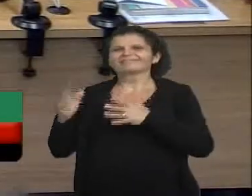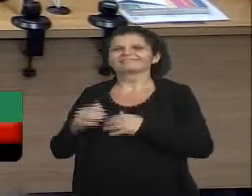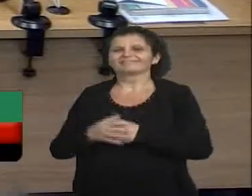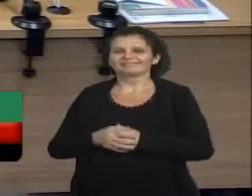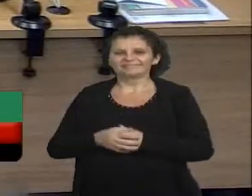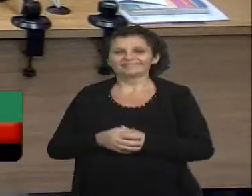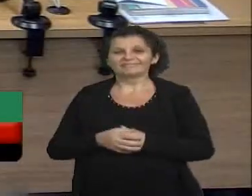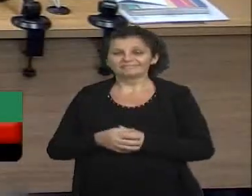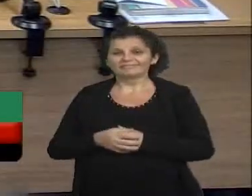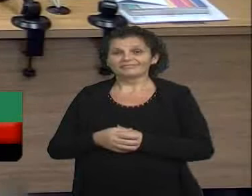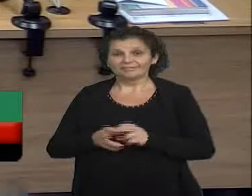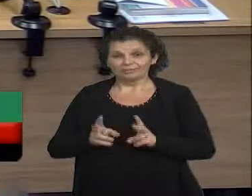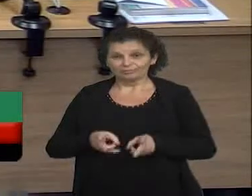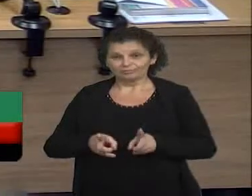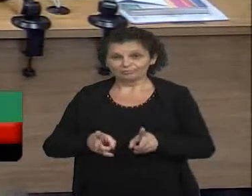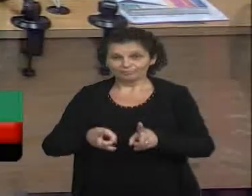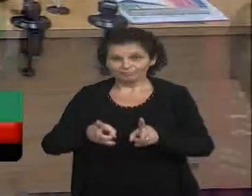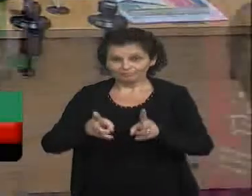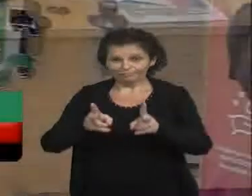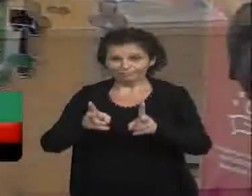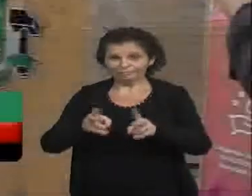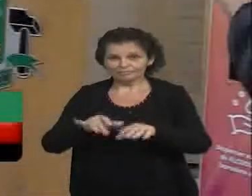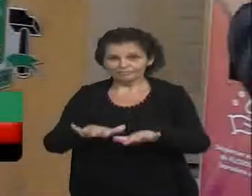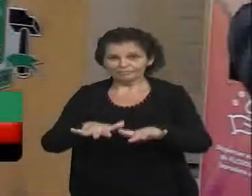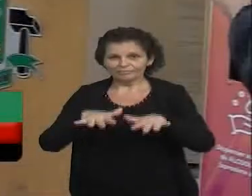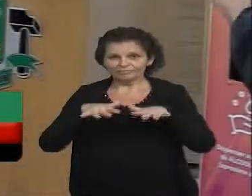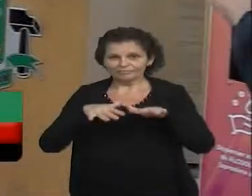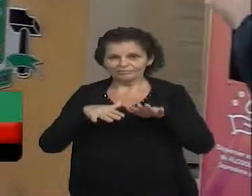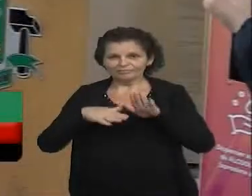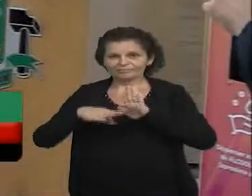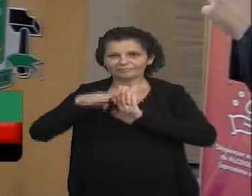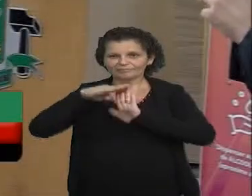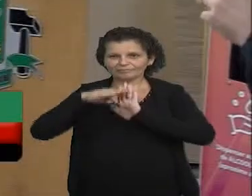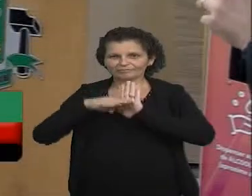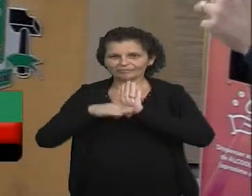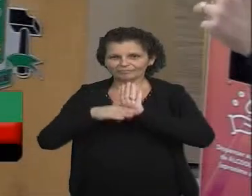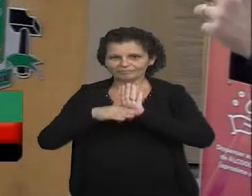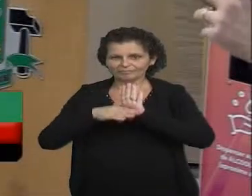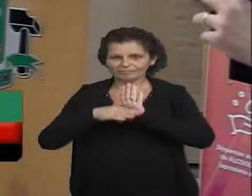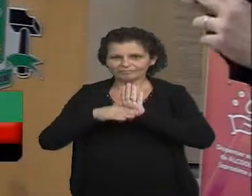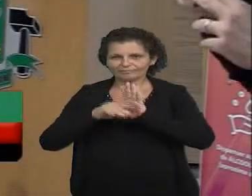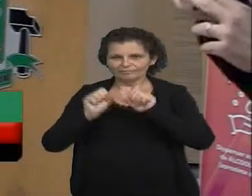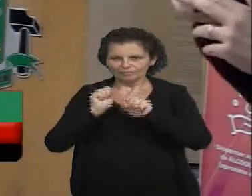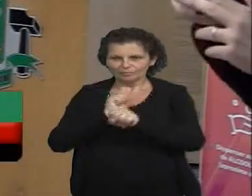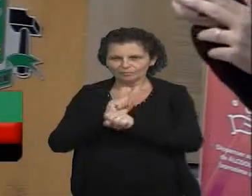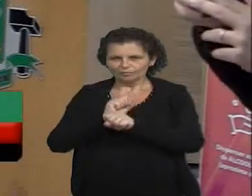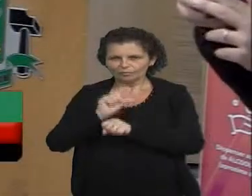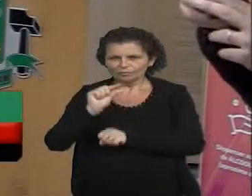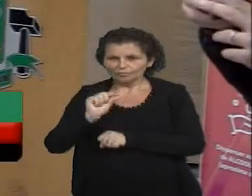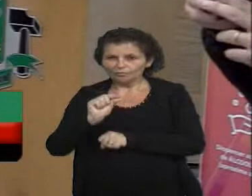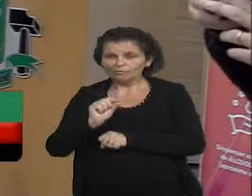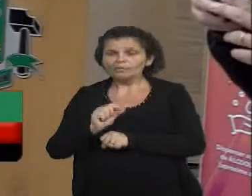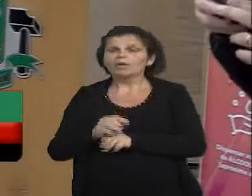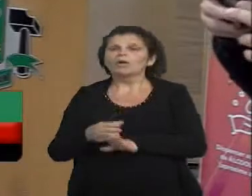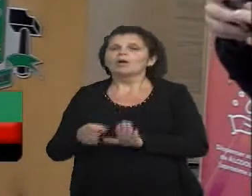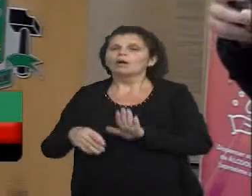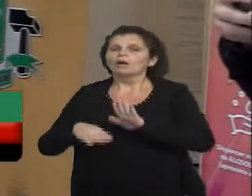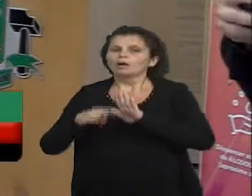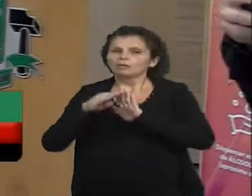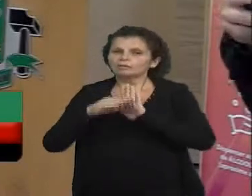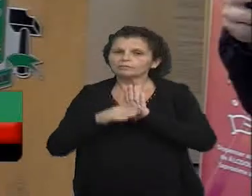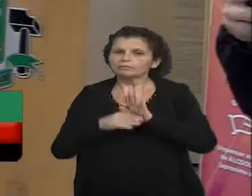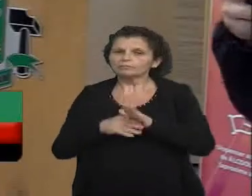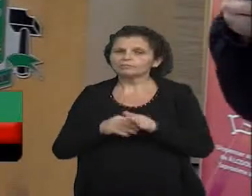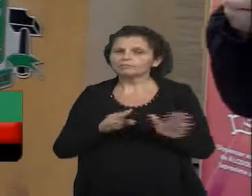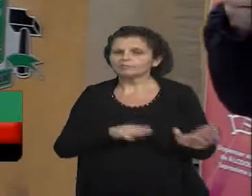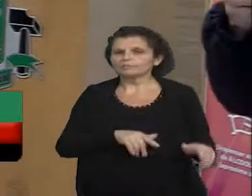Para que possamos dar continuidade à sessão... Questão de ordem, presidente. Só um minuto, vereador. Para que possamos dar continuidade à